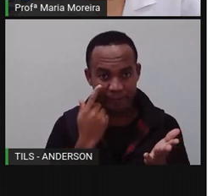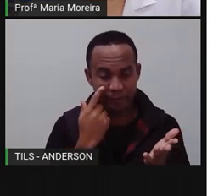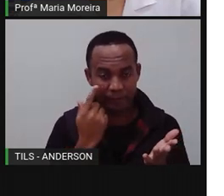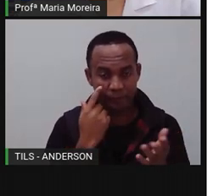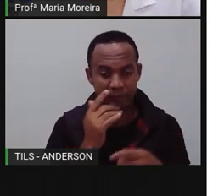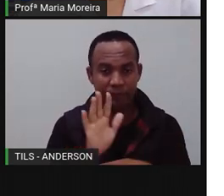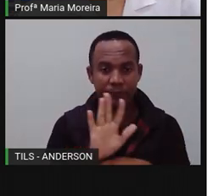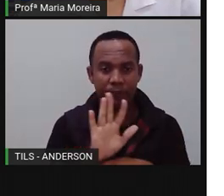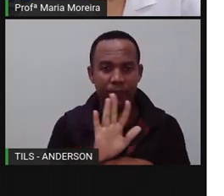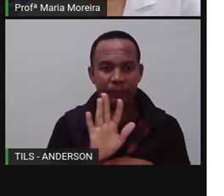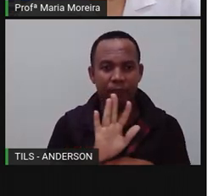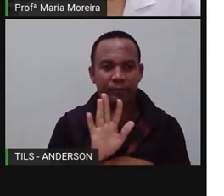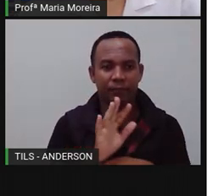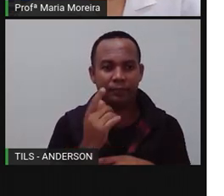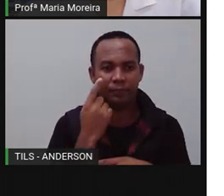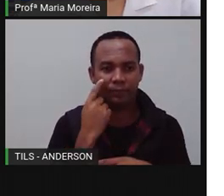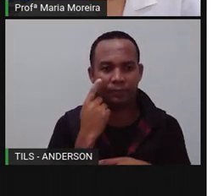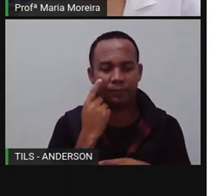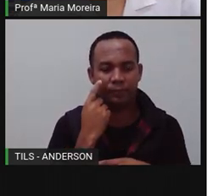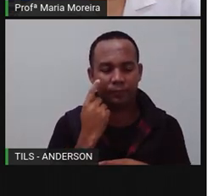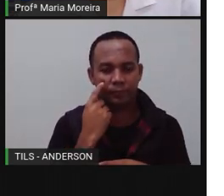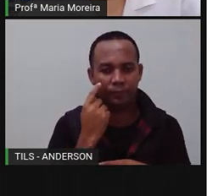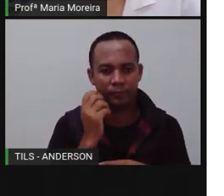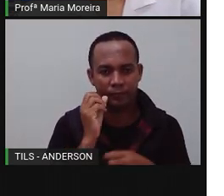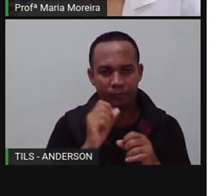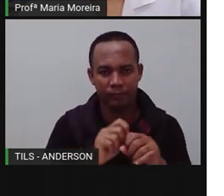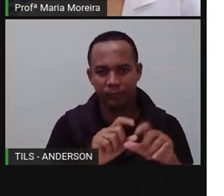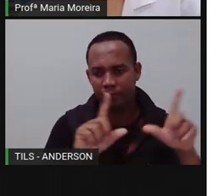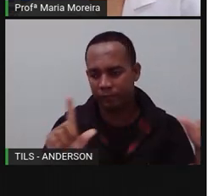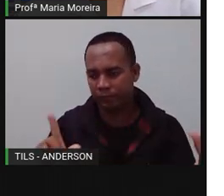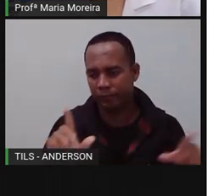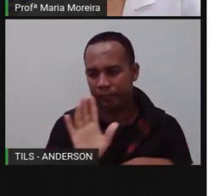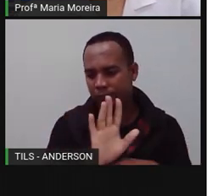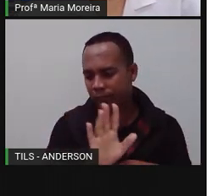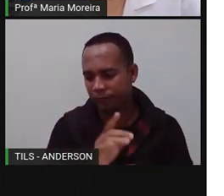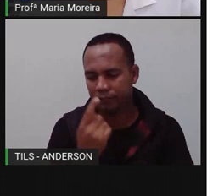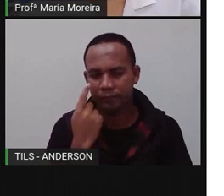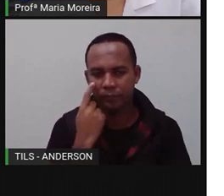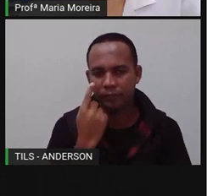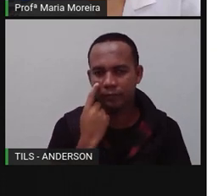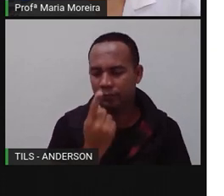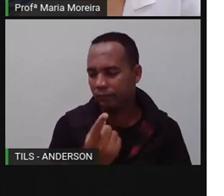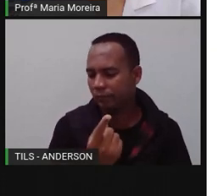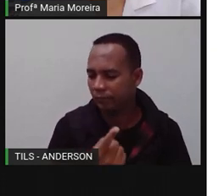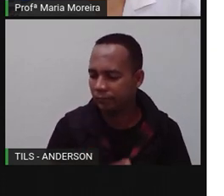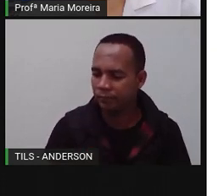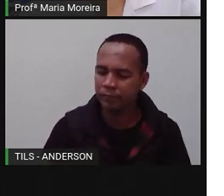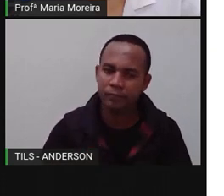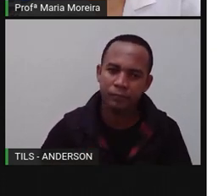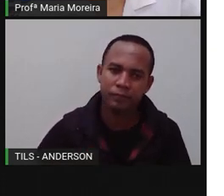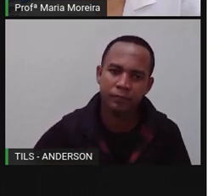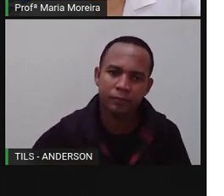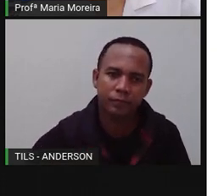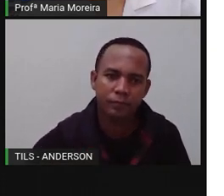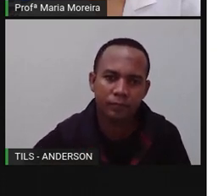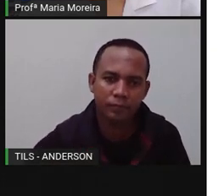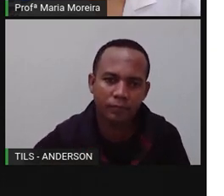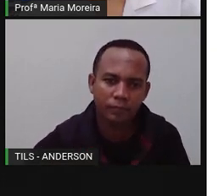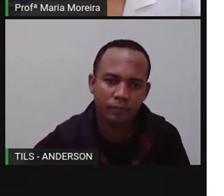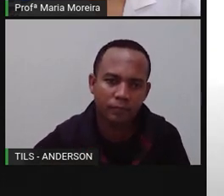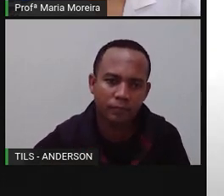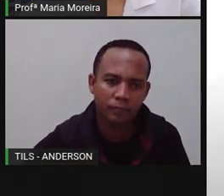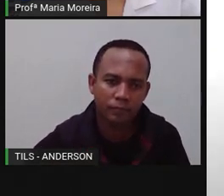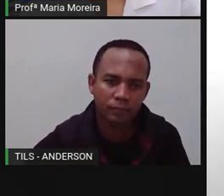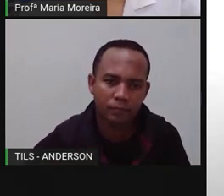uma historinha, um videozinho rapidinho, tá? Para vocês, contando aí um pouco, né? Sobre lendas africanas.